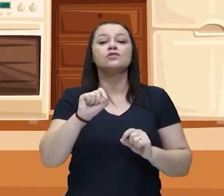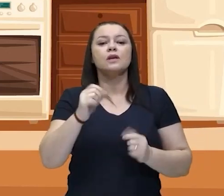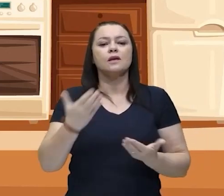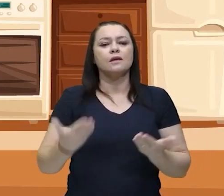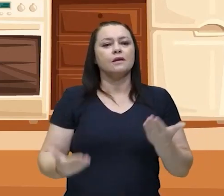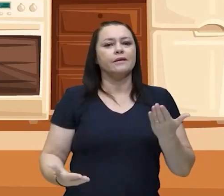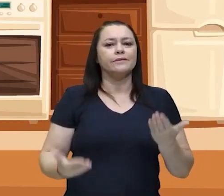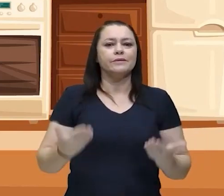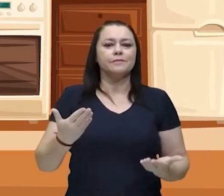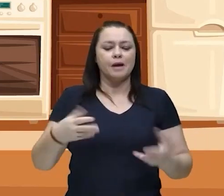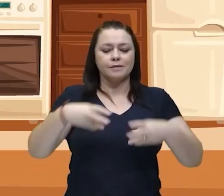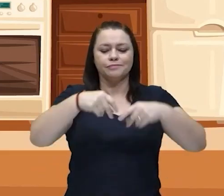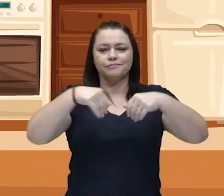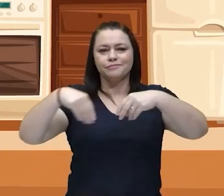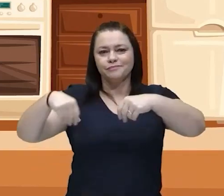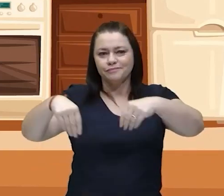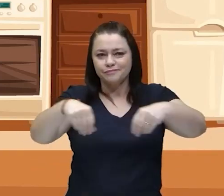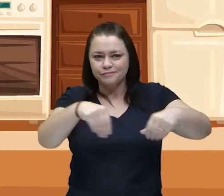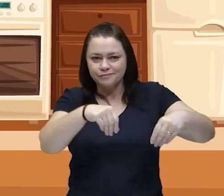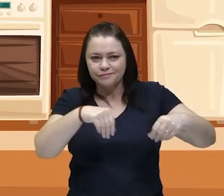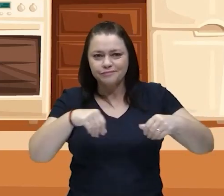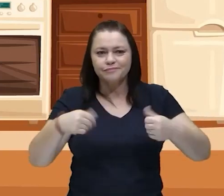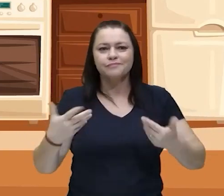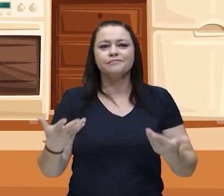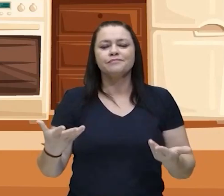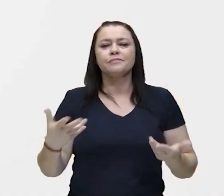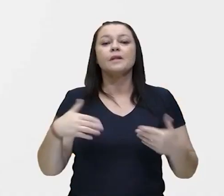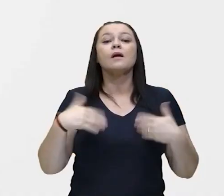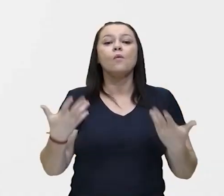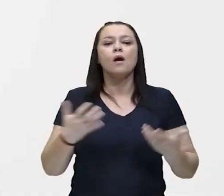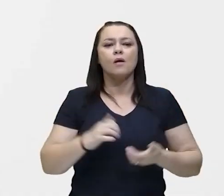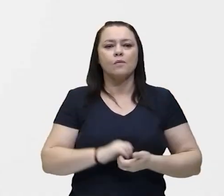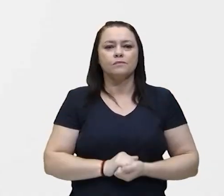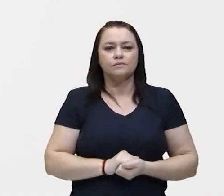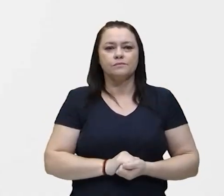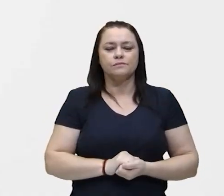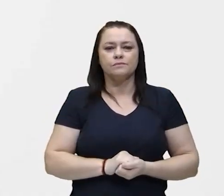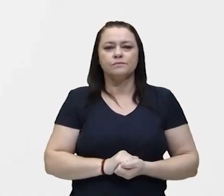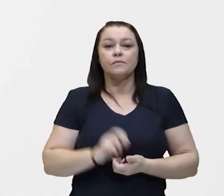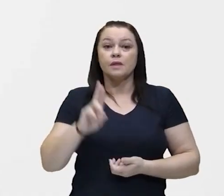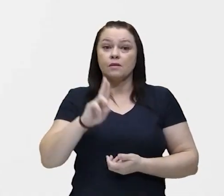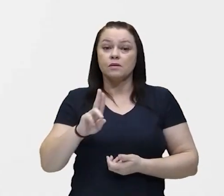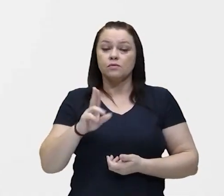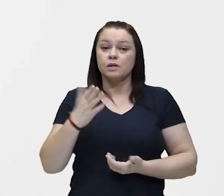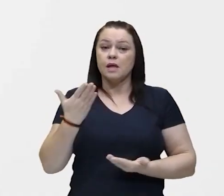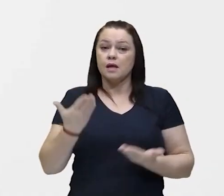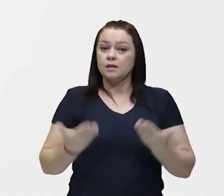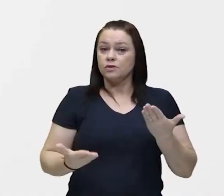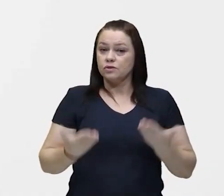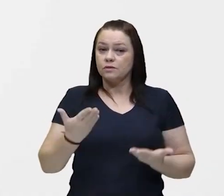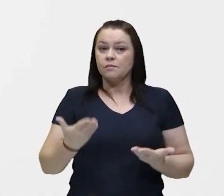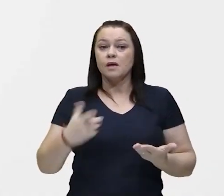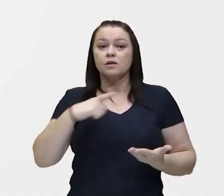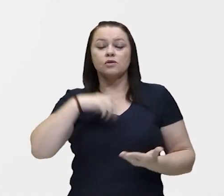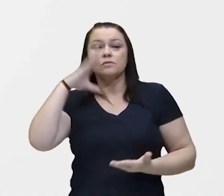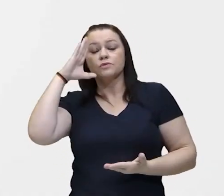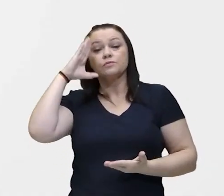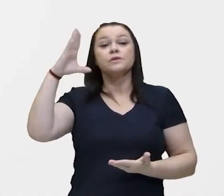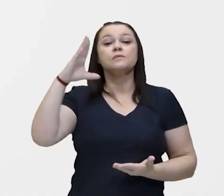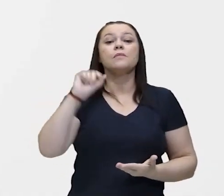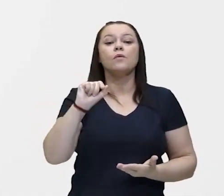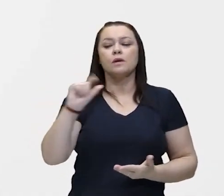nossa farinha, não é verdade? Quais são as unidades de massa? De olho na tela. Nas unidades de massa, temos como principal quem?